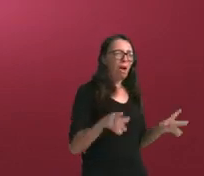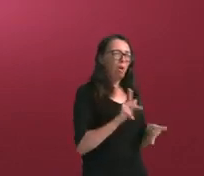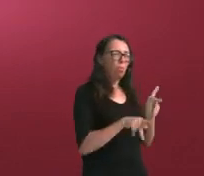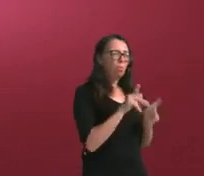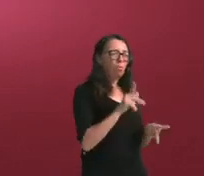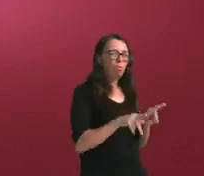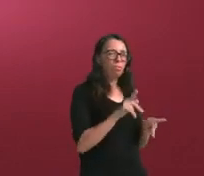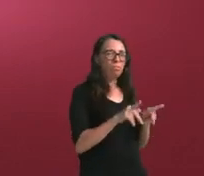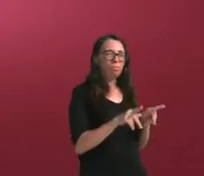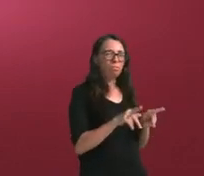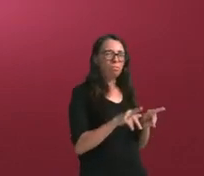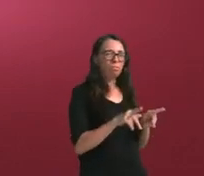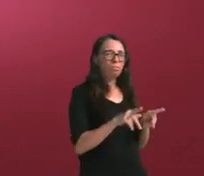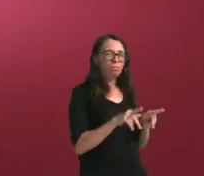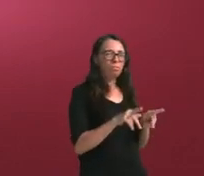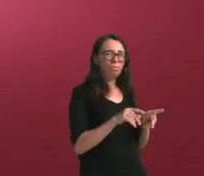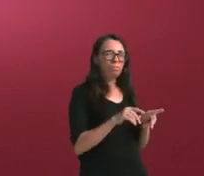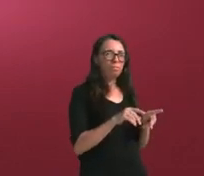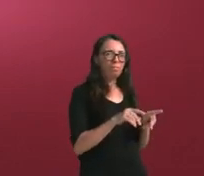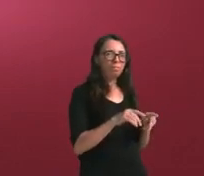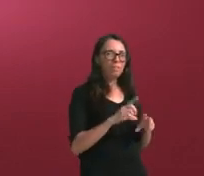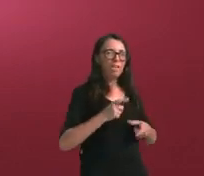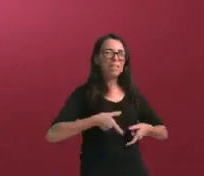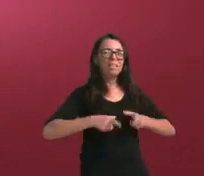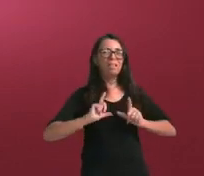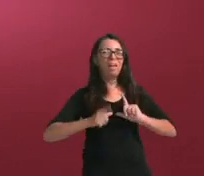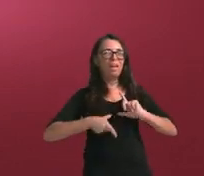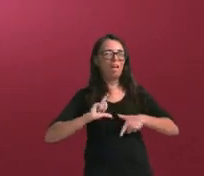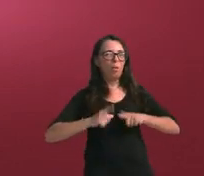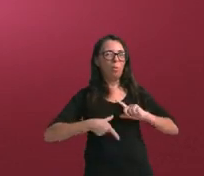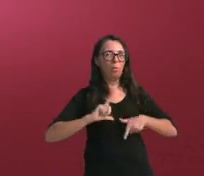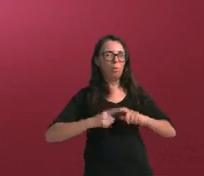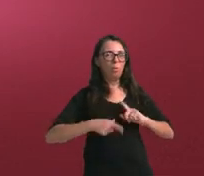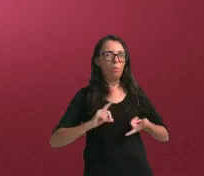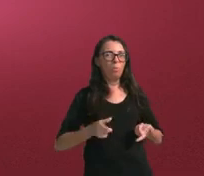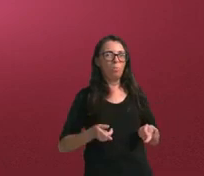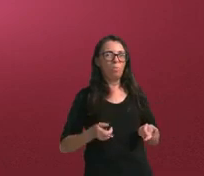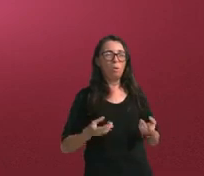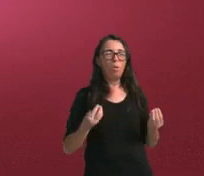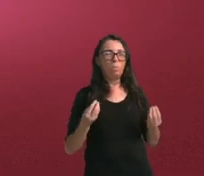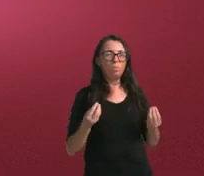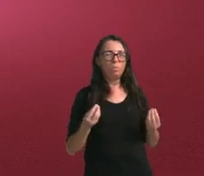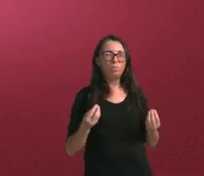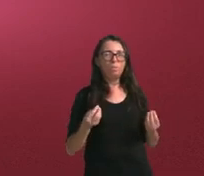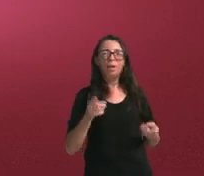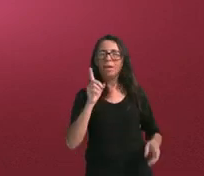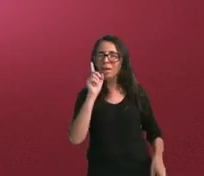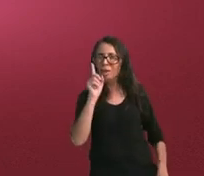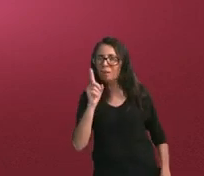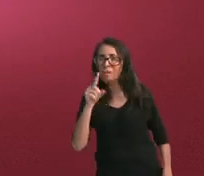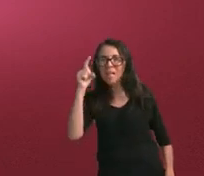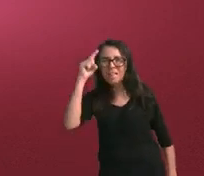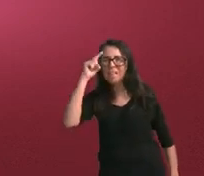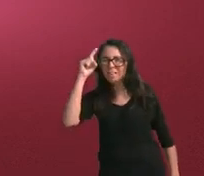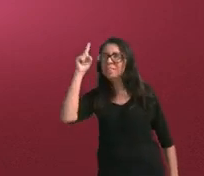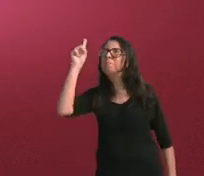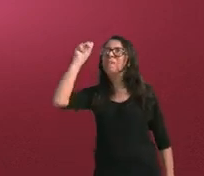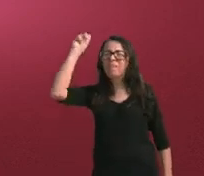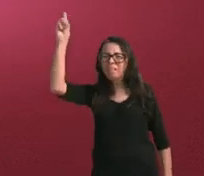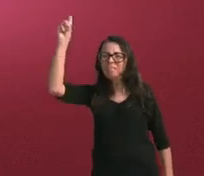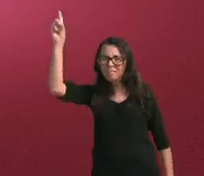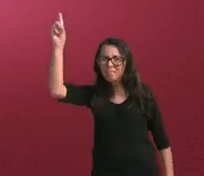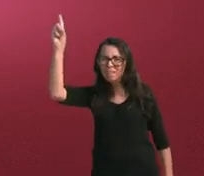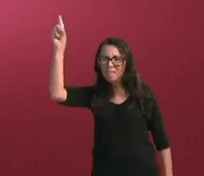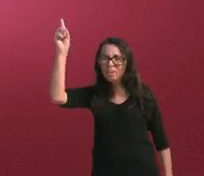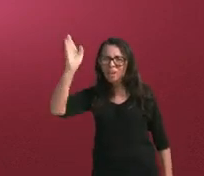Ele juntou-se a Moisés na sarça ardente. Mostrou o plano. Foi transparente. Deus é